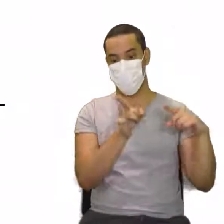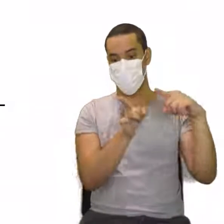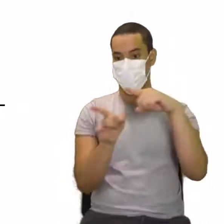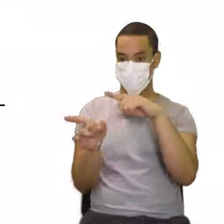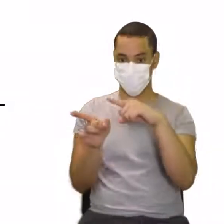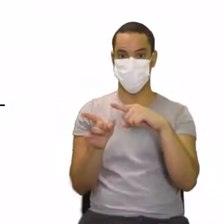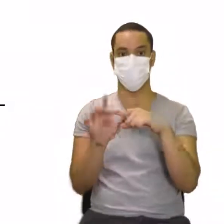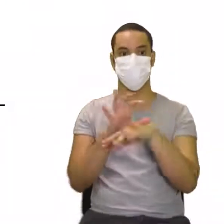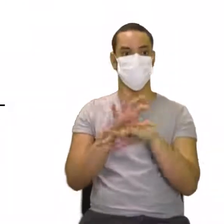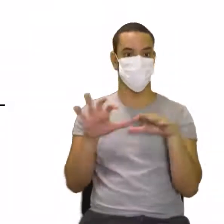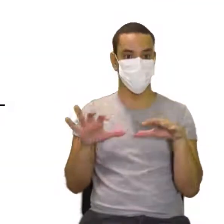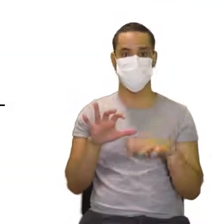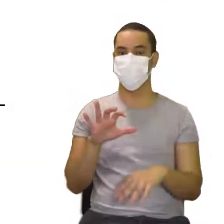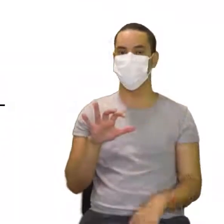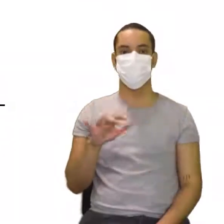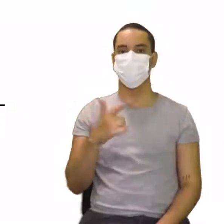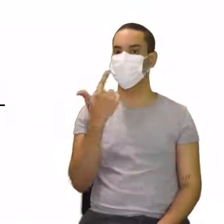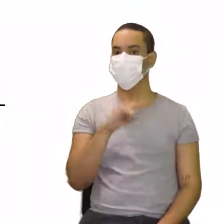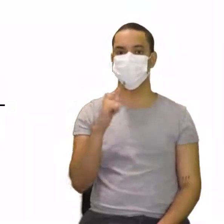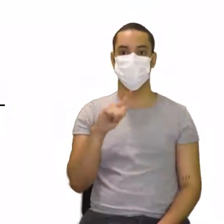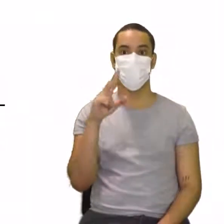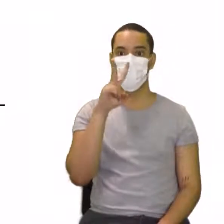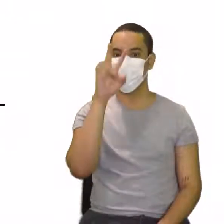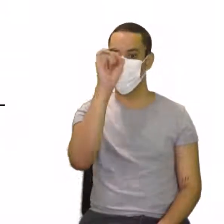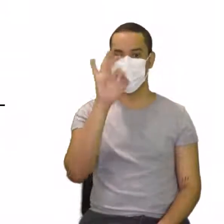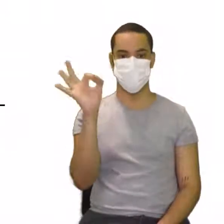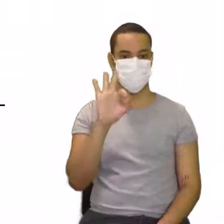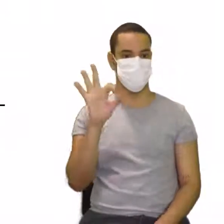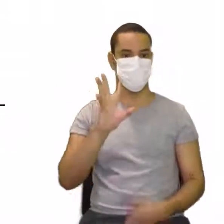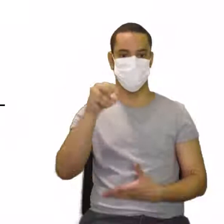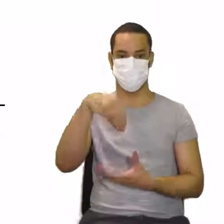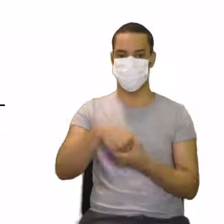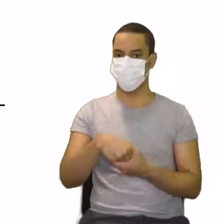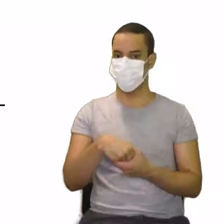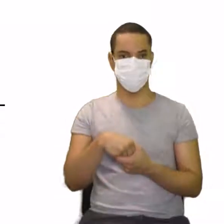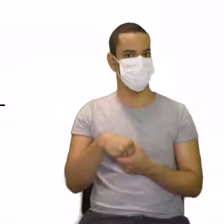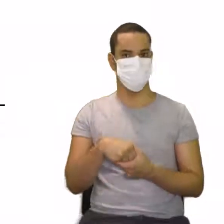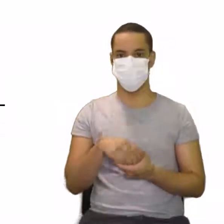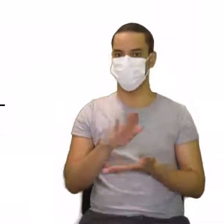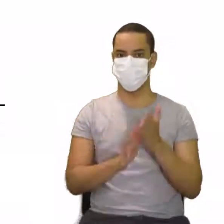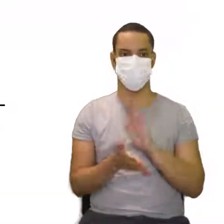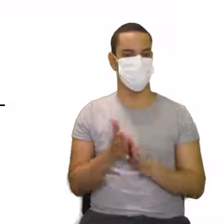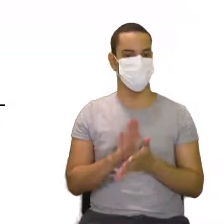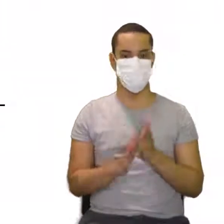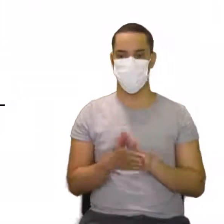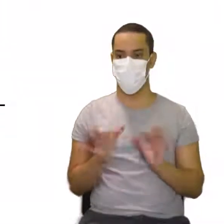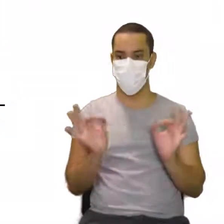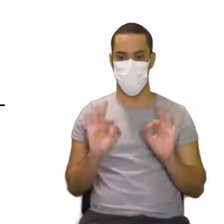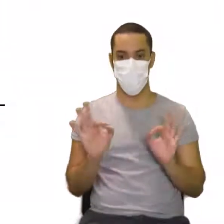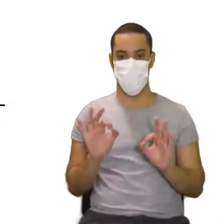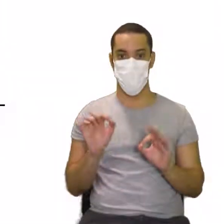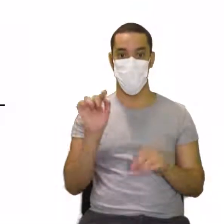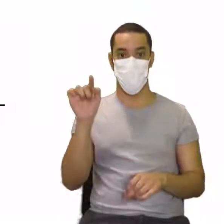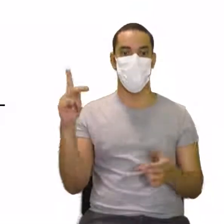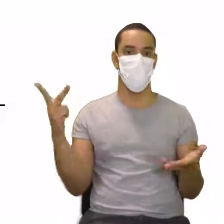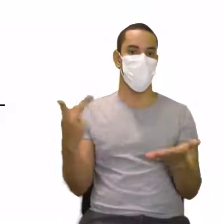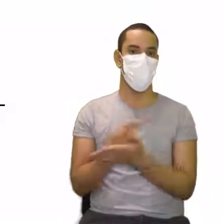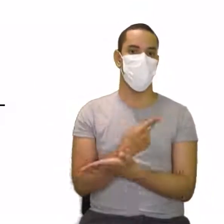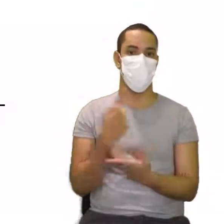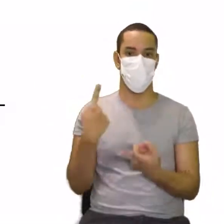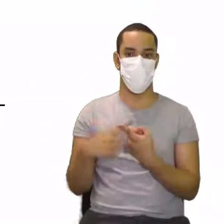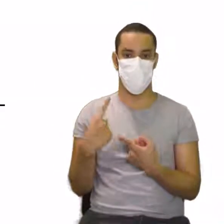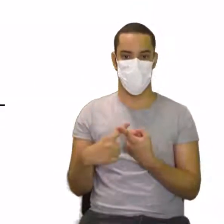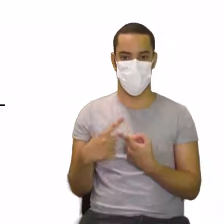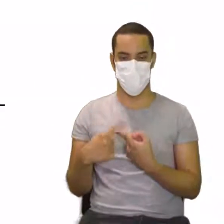campo magnético, nenhuma força, pessoal, vai agir sobre essa carga. Bom, isso acontece